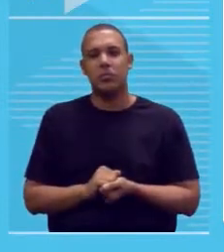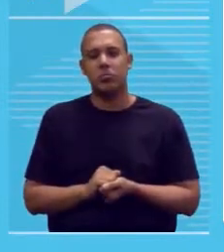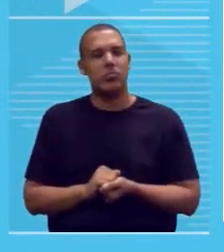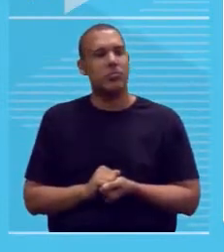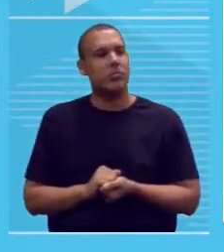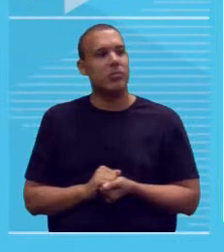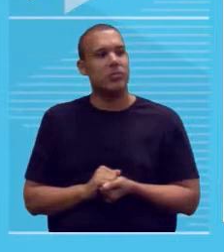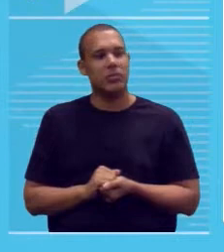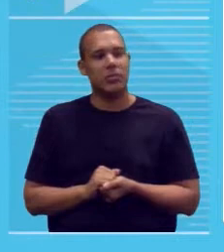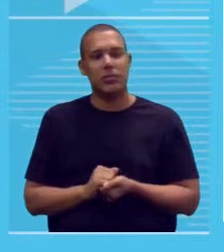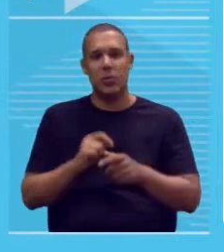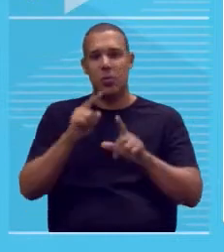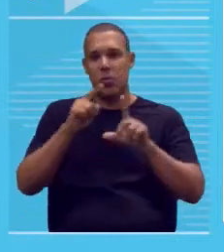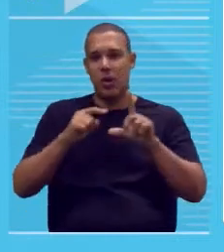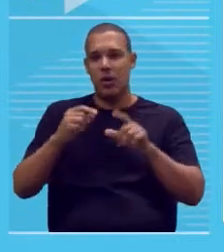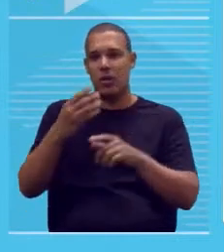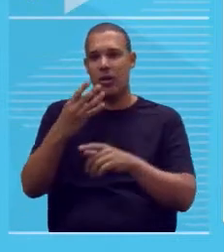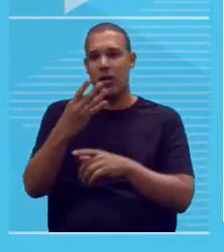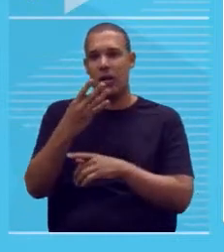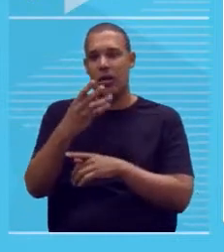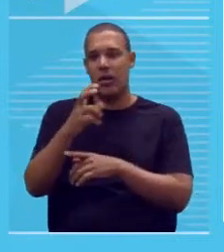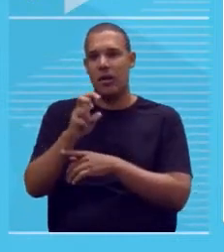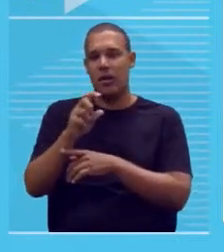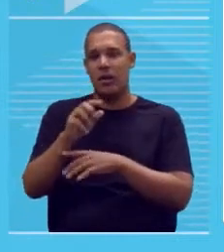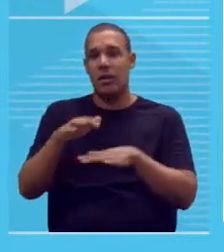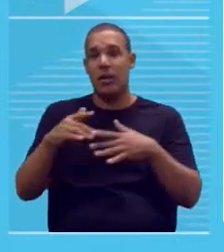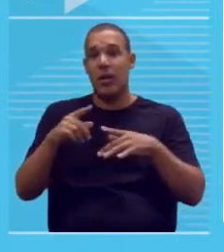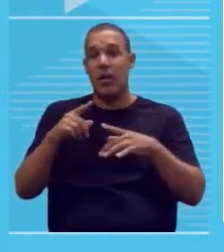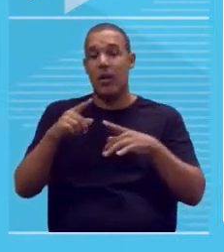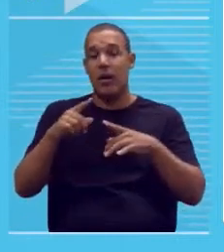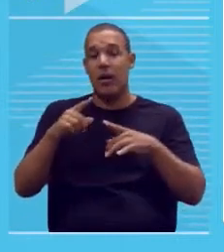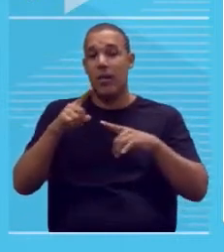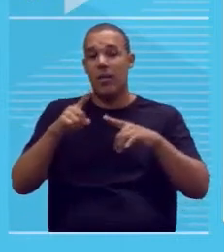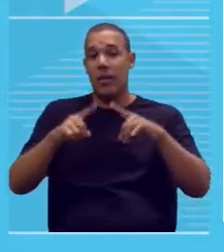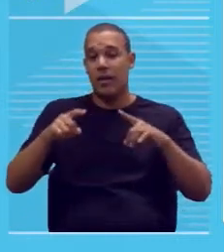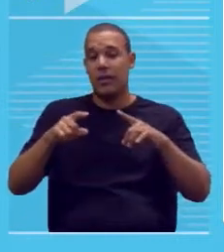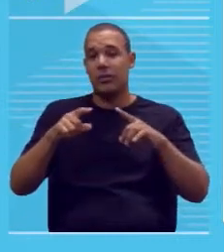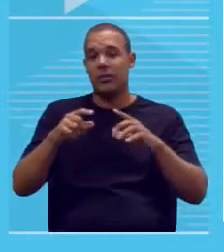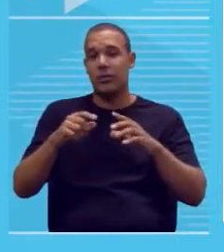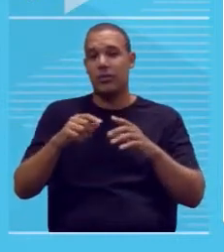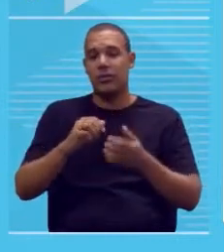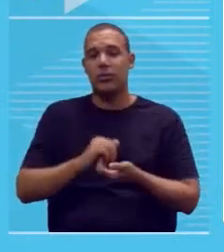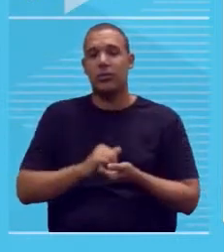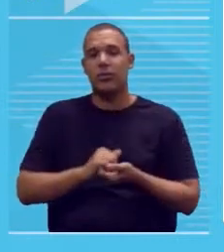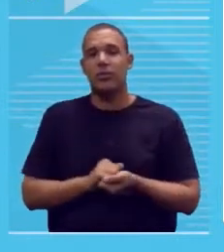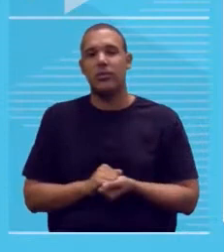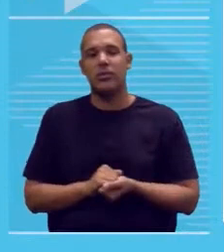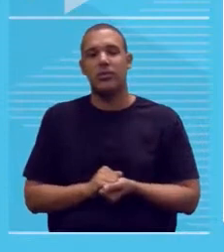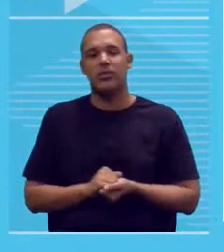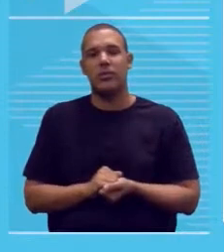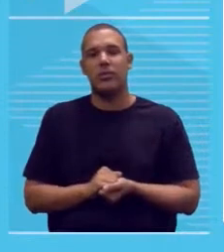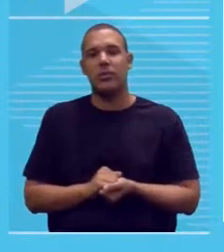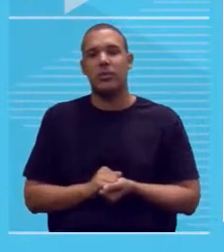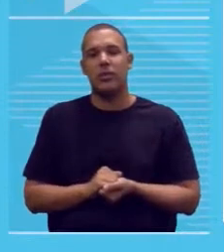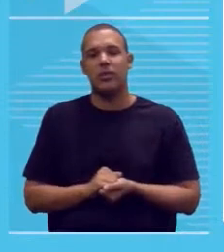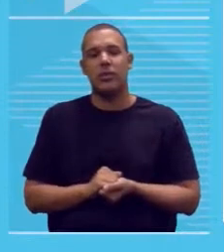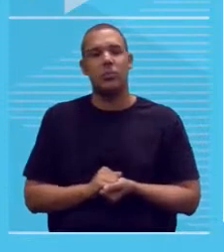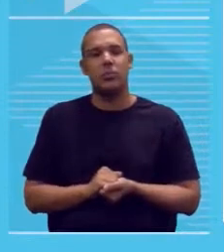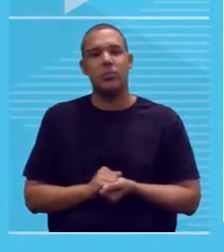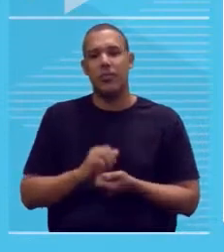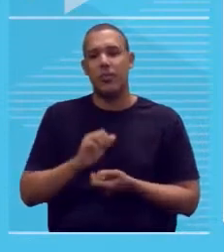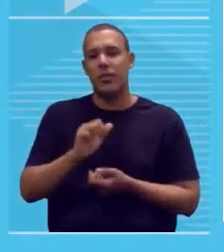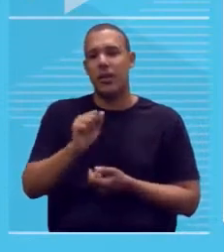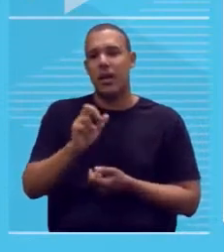o 45. E pela variação de sinal, professor, arcos que pertencem